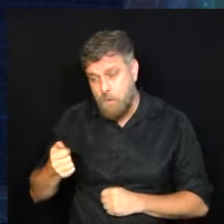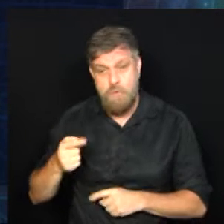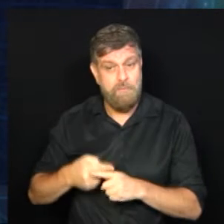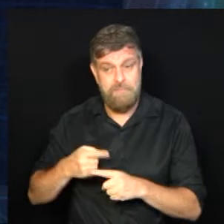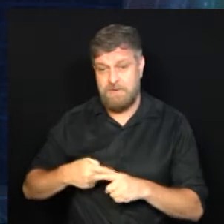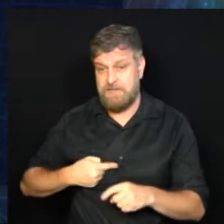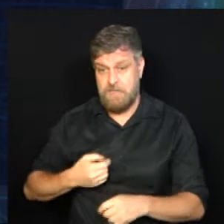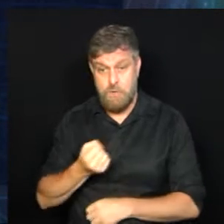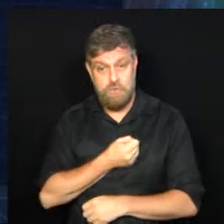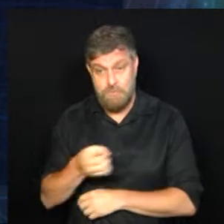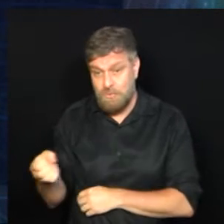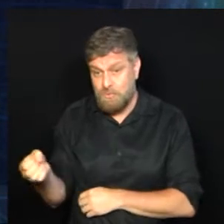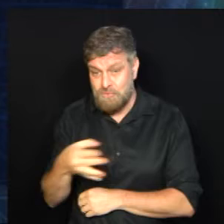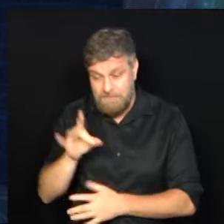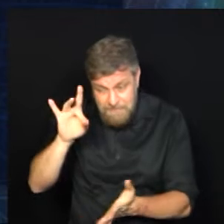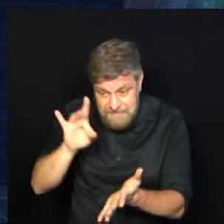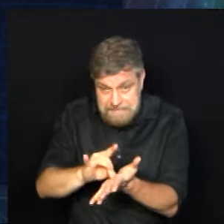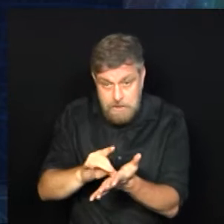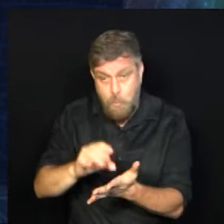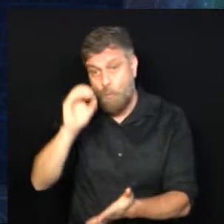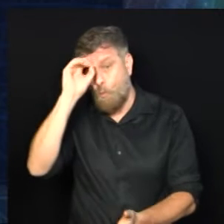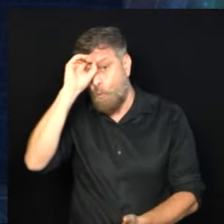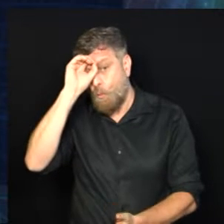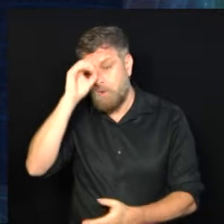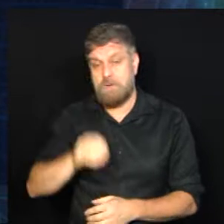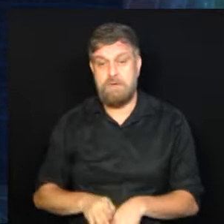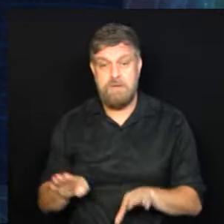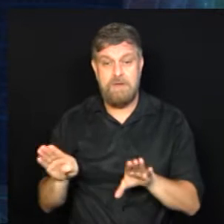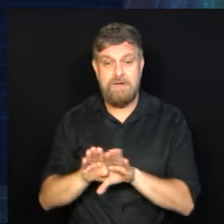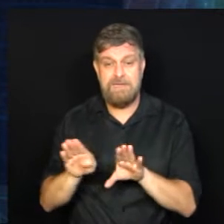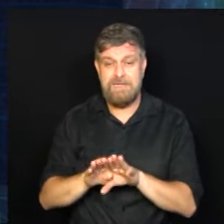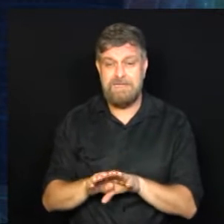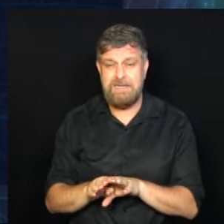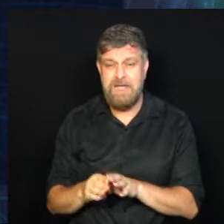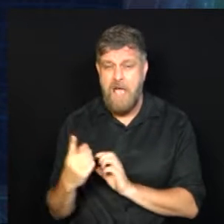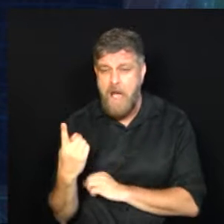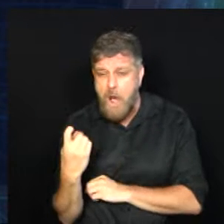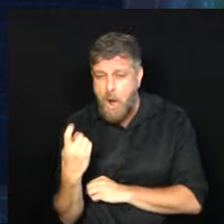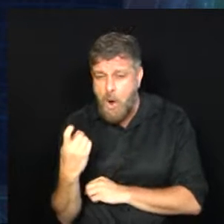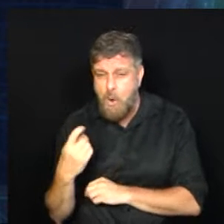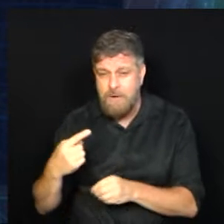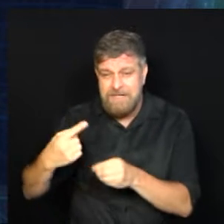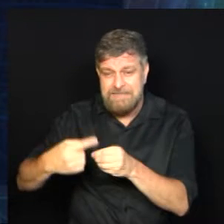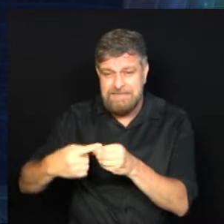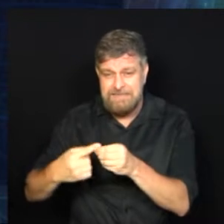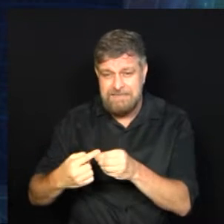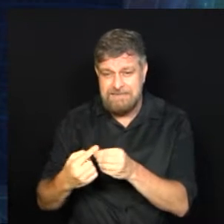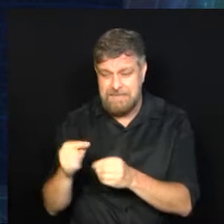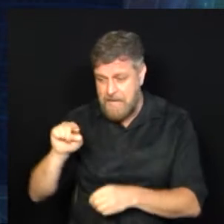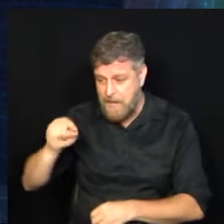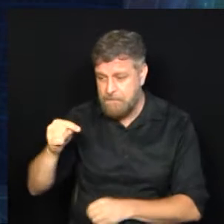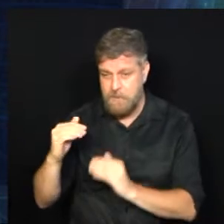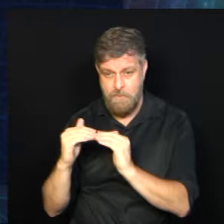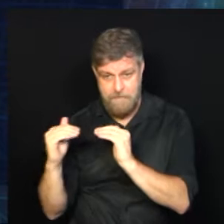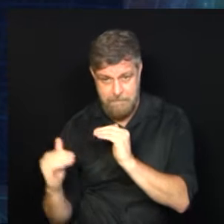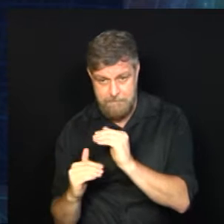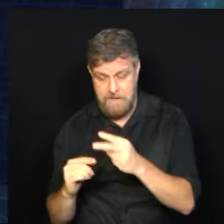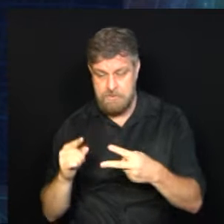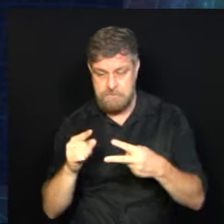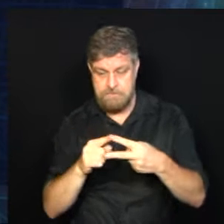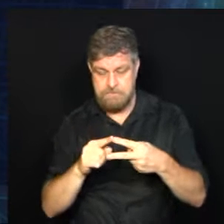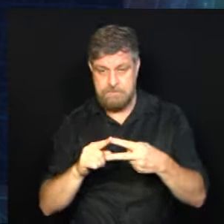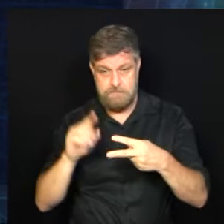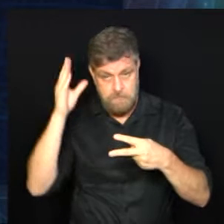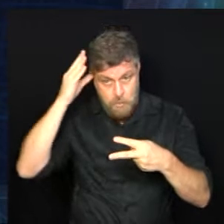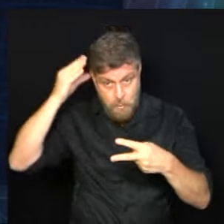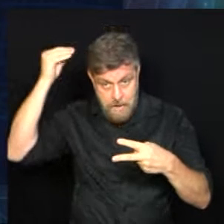temos atualizações oficiais. E aí, as únicas cidades agora que têm menos de 1.000 casos da doença são Olambra